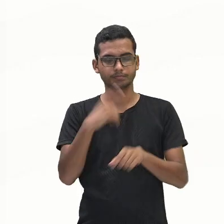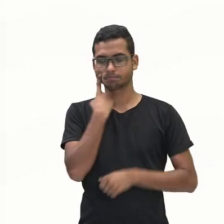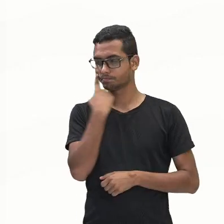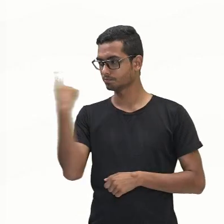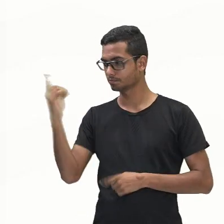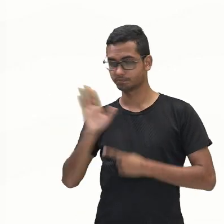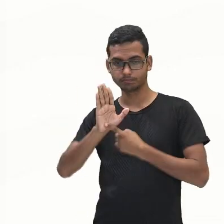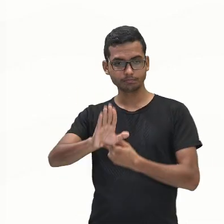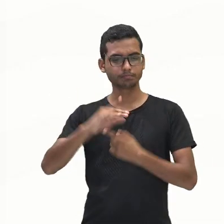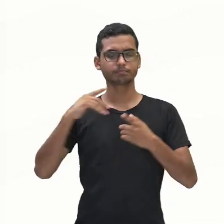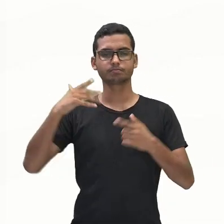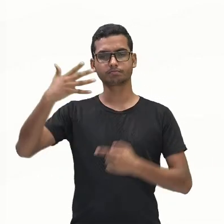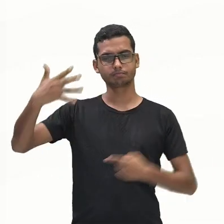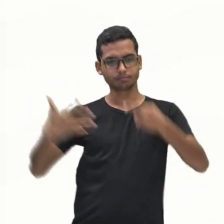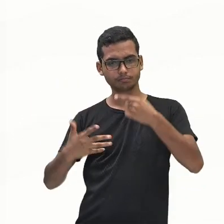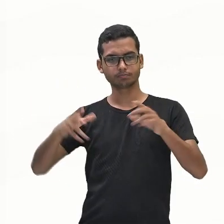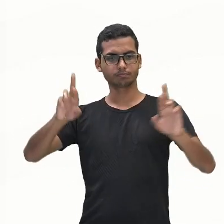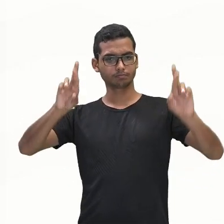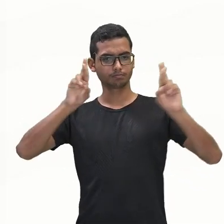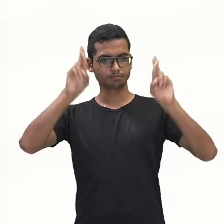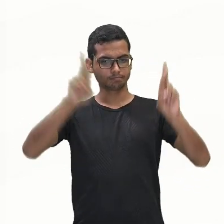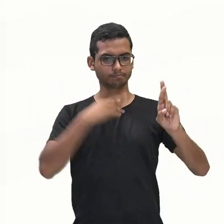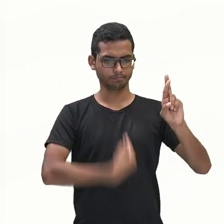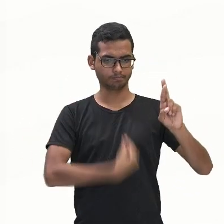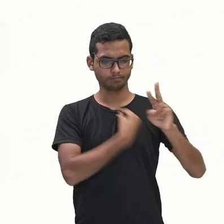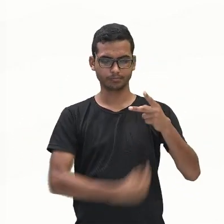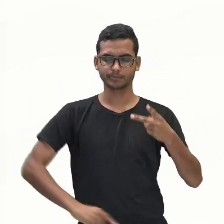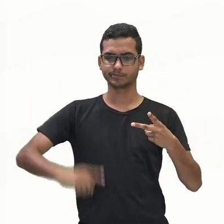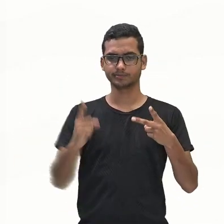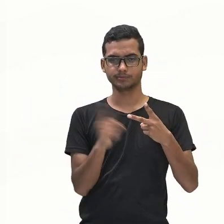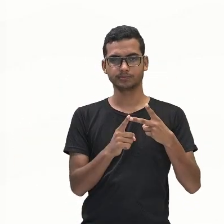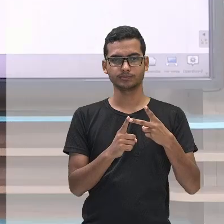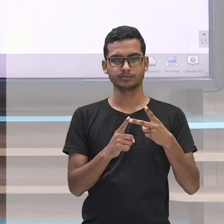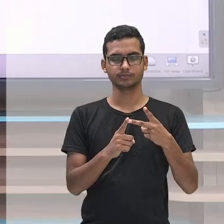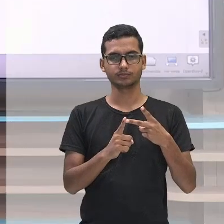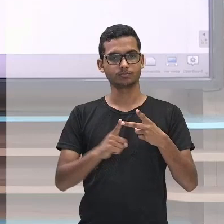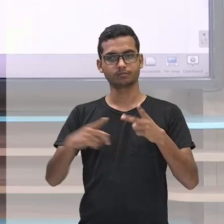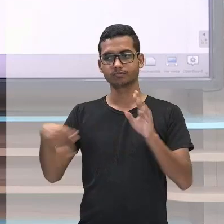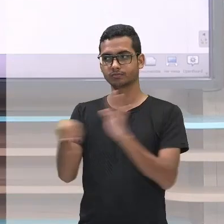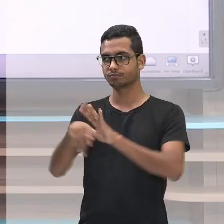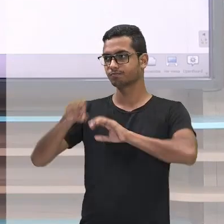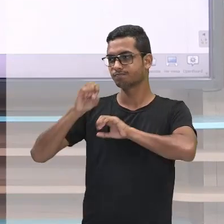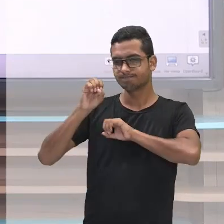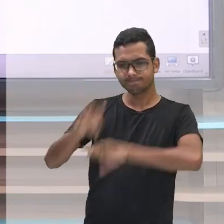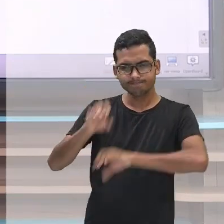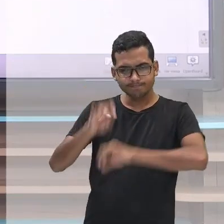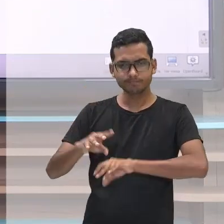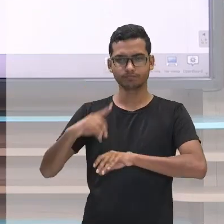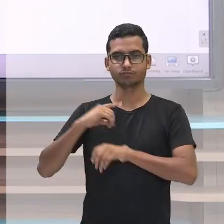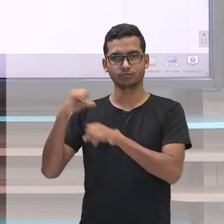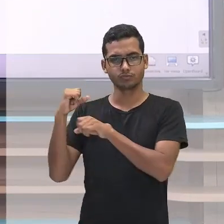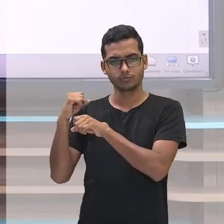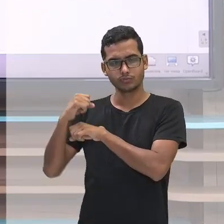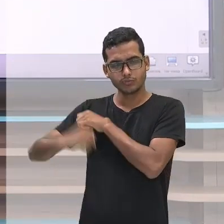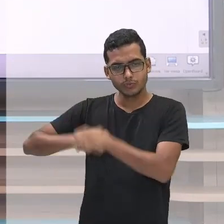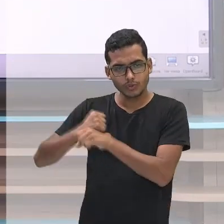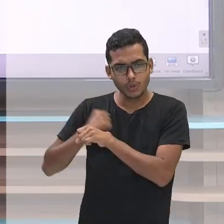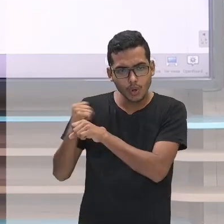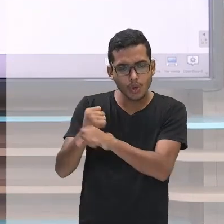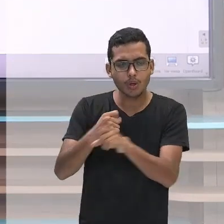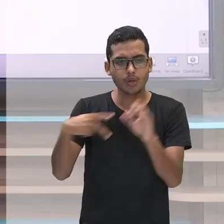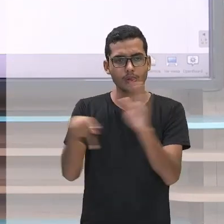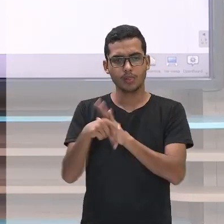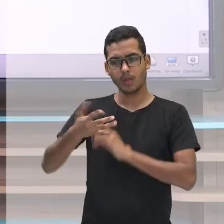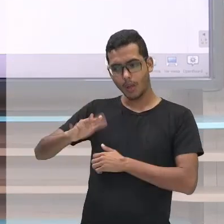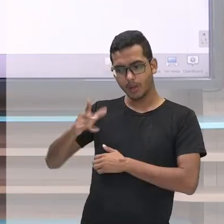da expectativa de vida, como esse da educação, né? Esses anos médios de